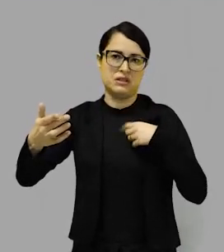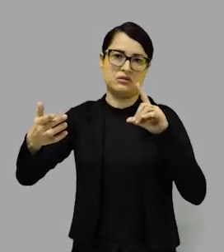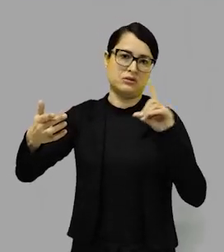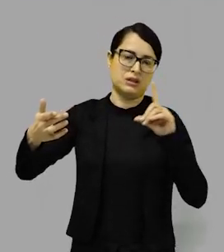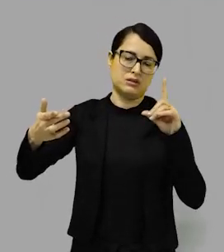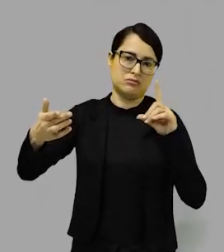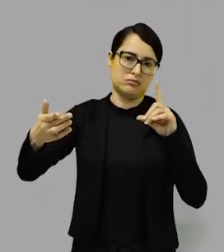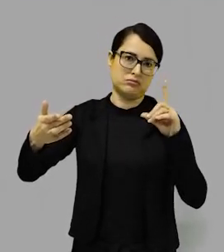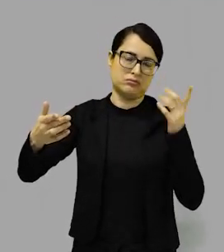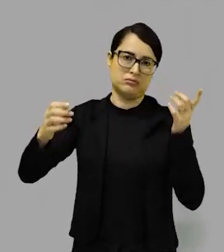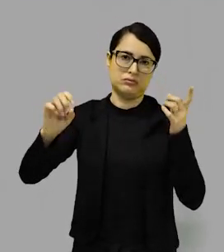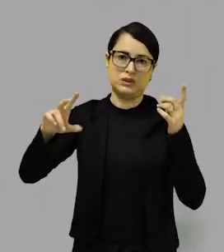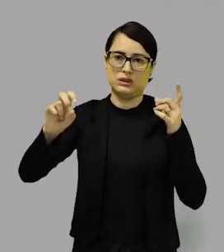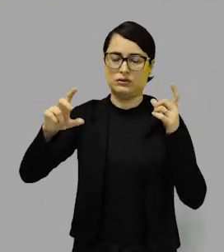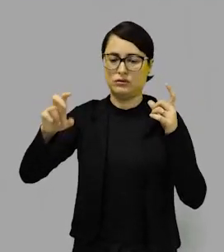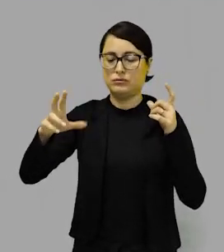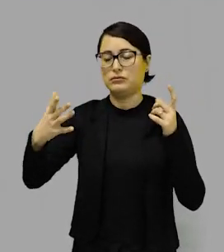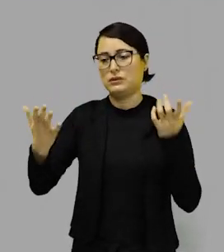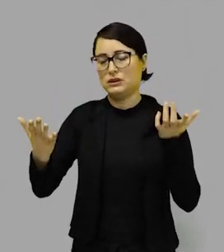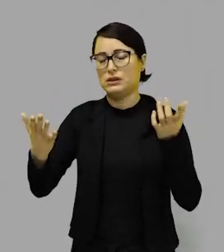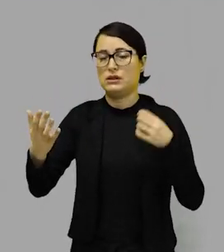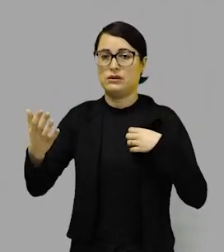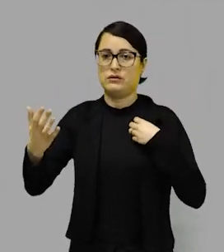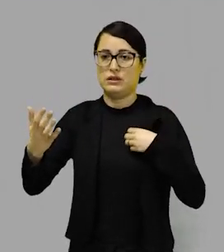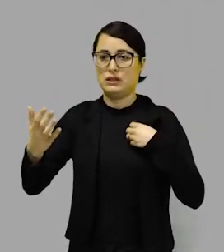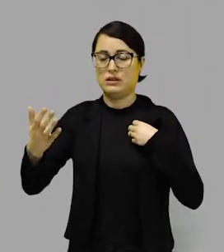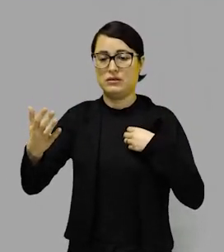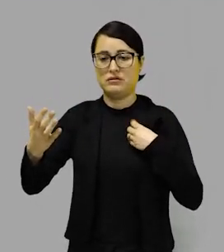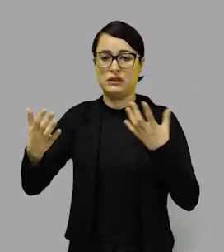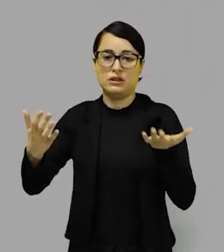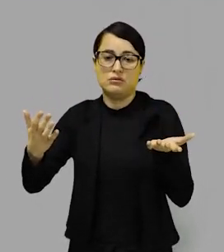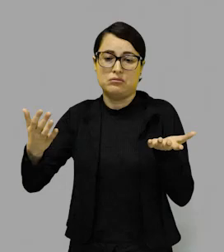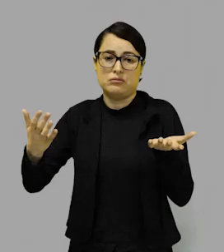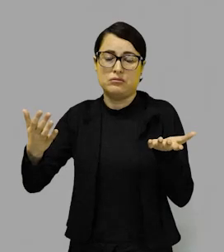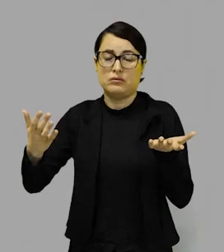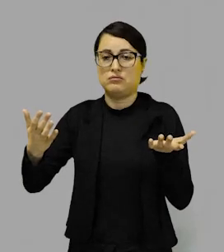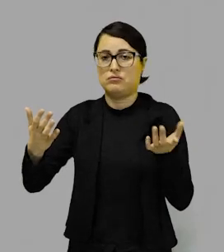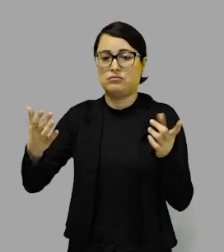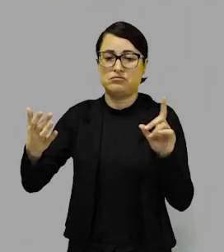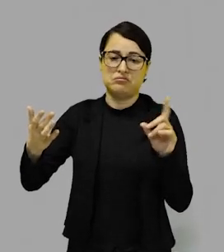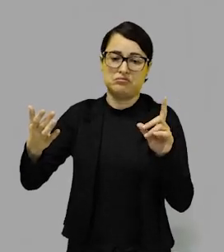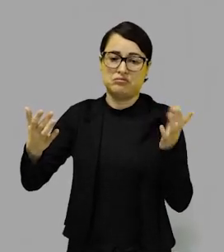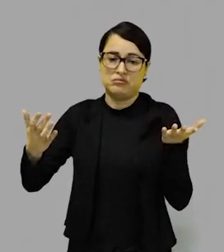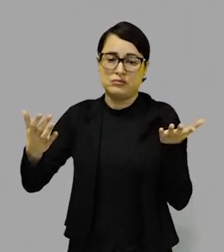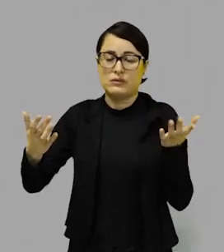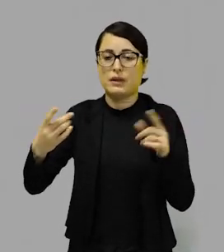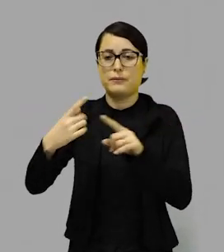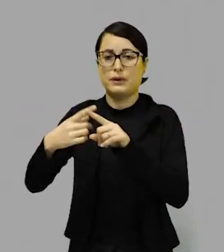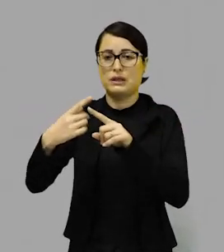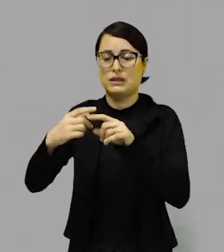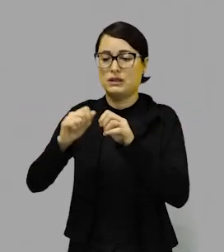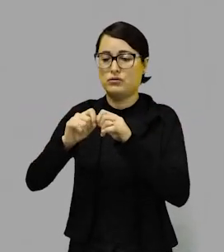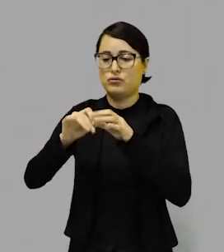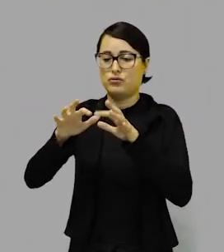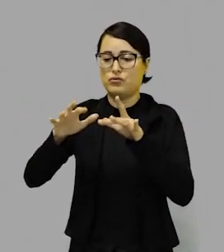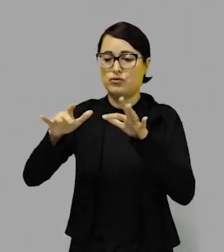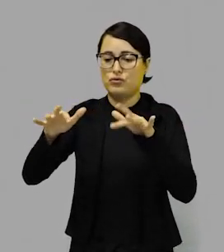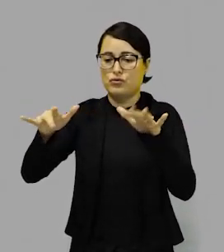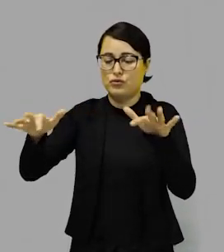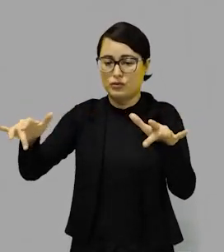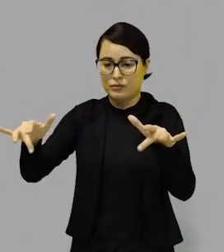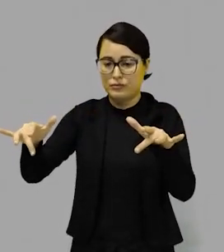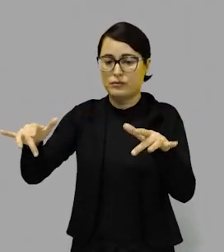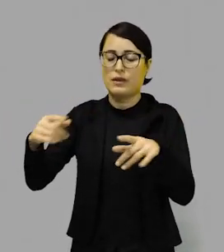Na verdade, a única característica de ser vivo que um vírus possui é o fato de ele simplesmente se reproduzir.